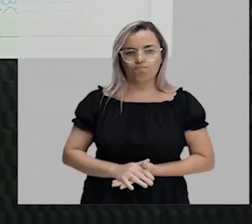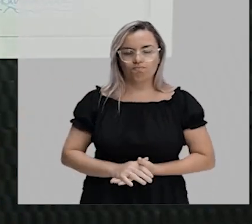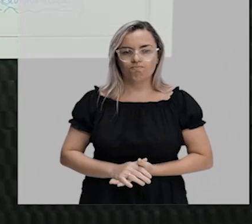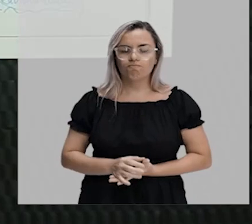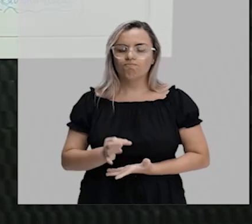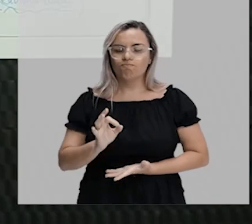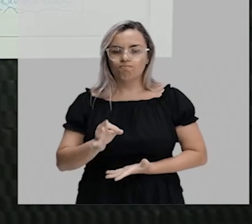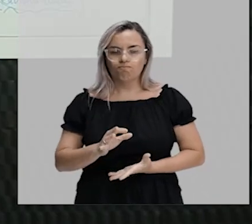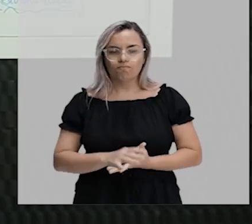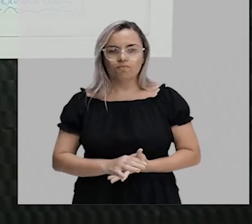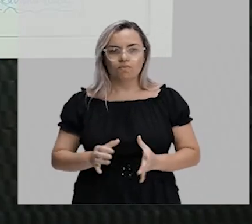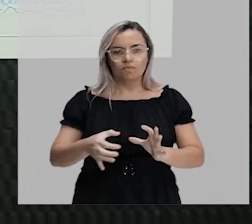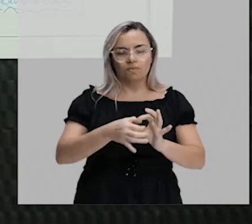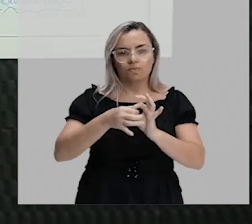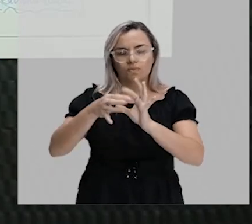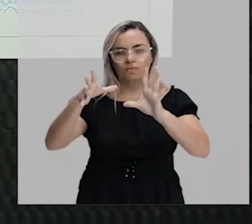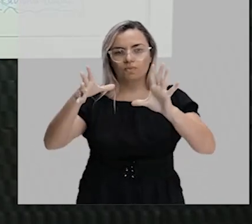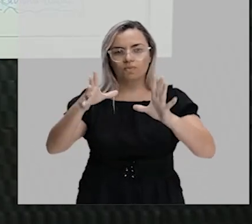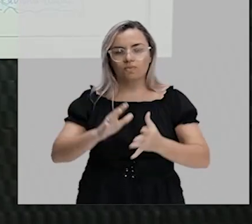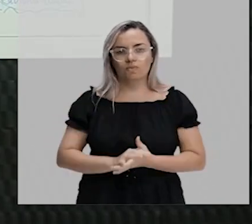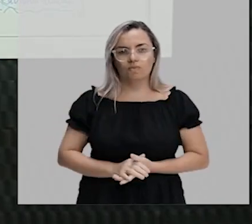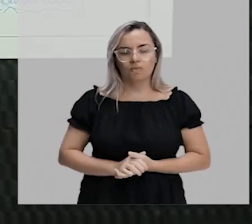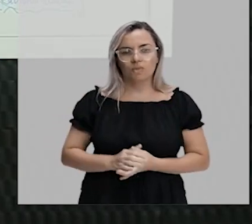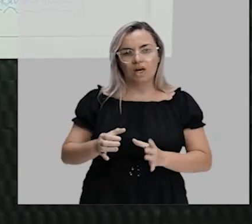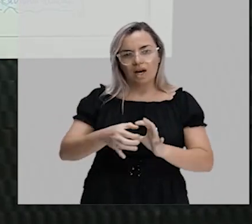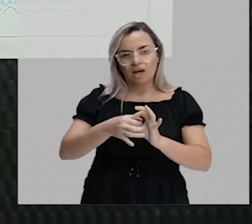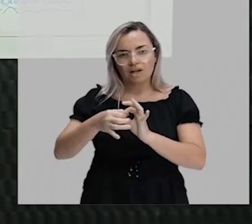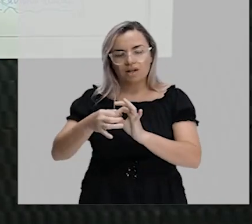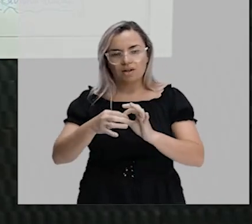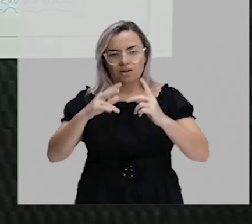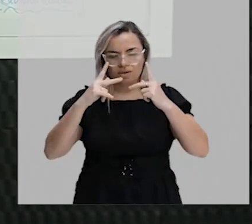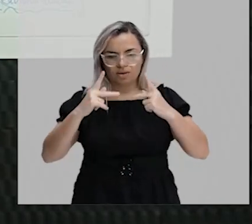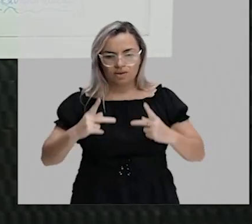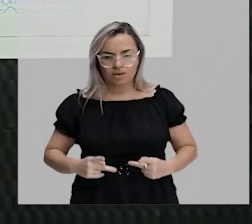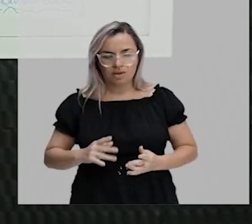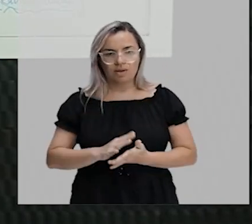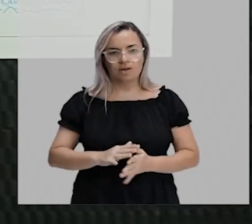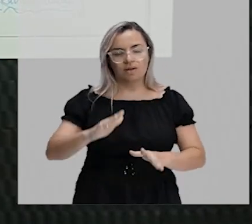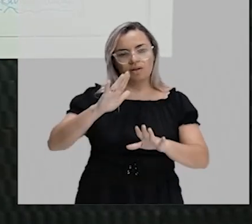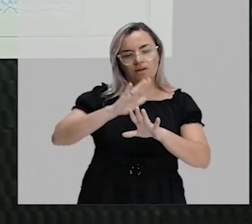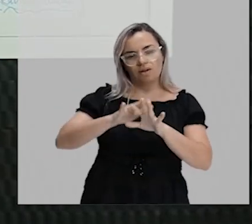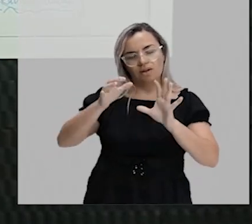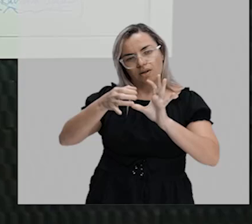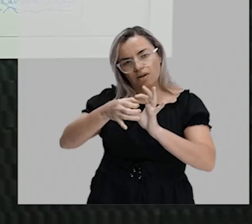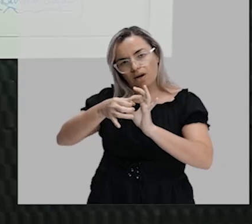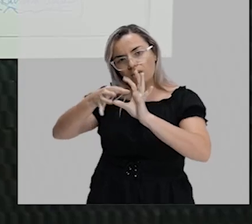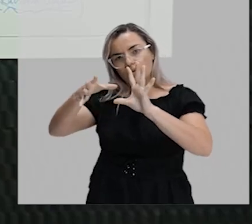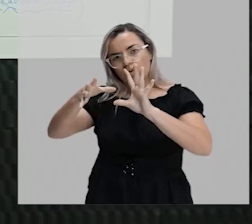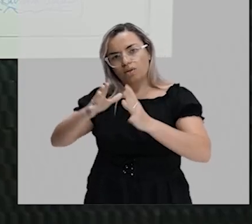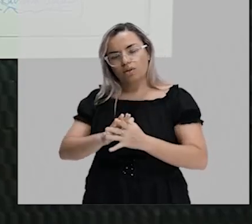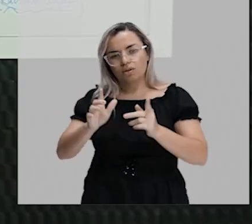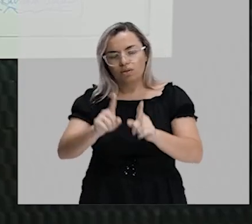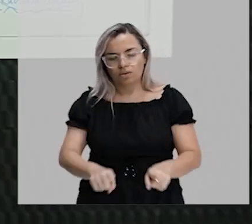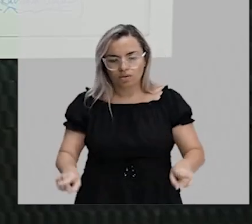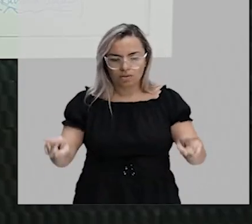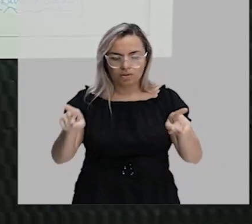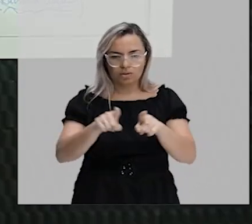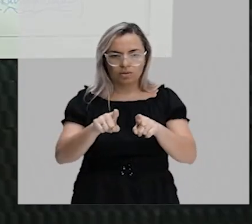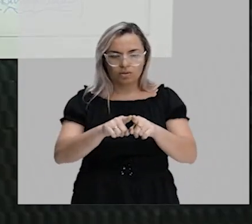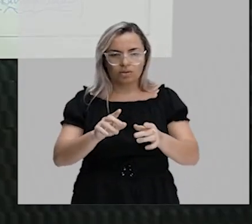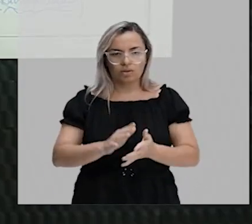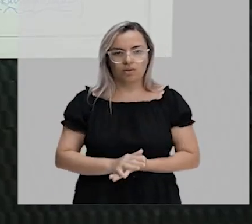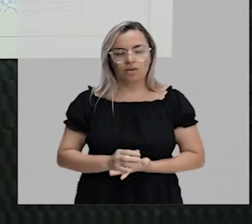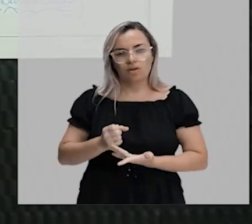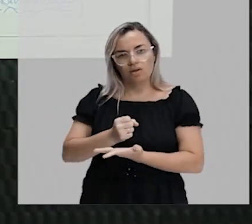tá? Onde a liberdade vai imperar, a autonomia também será, tá, um